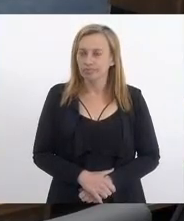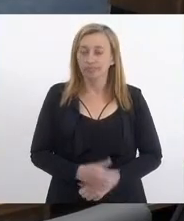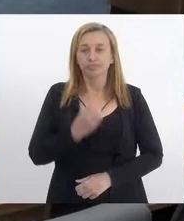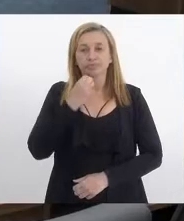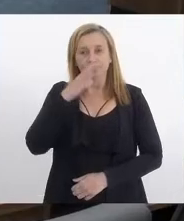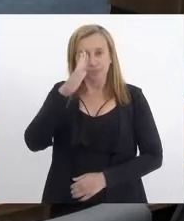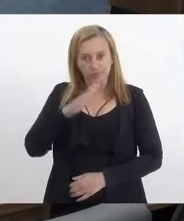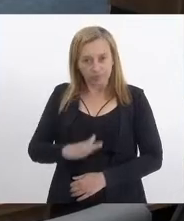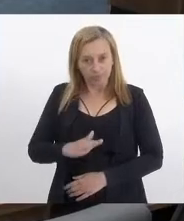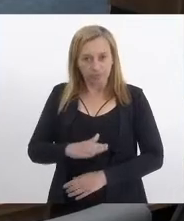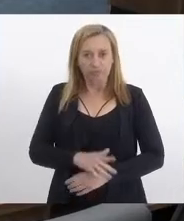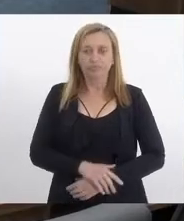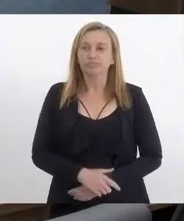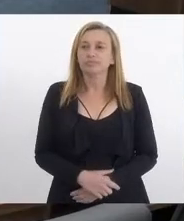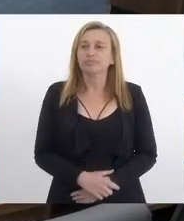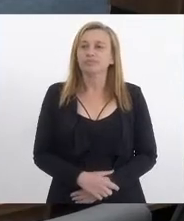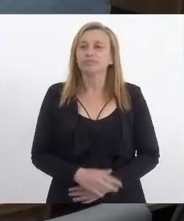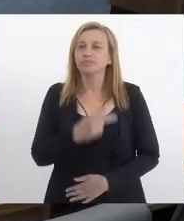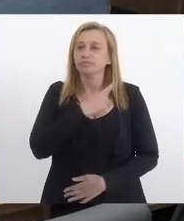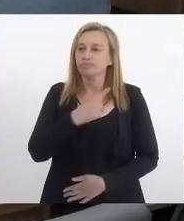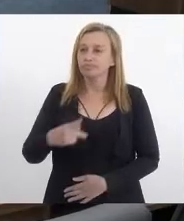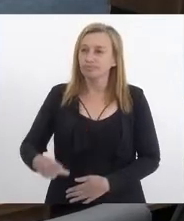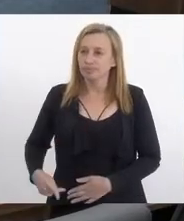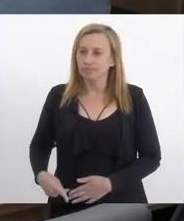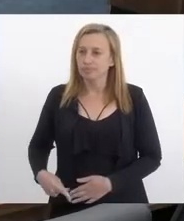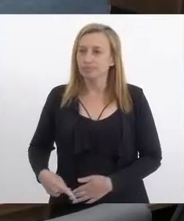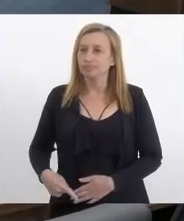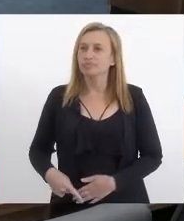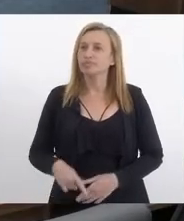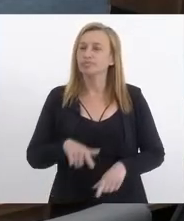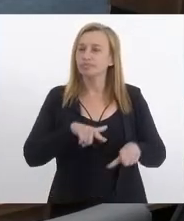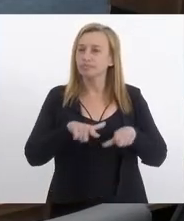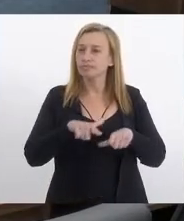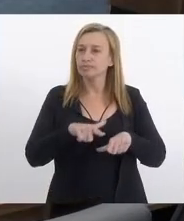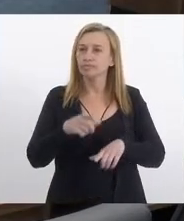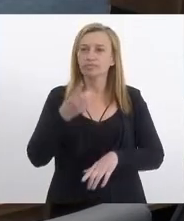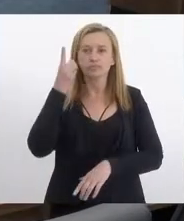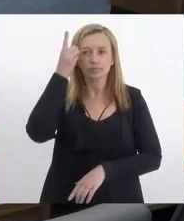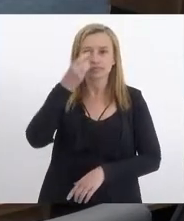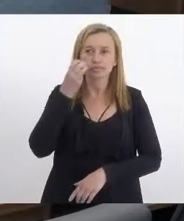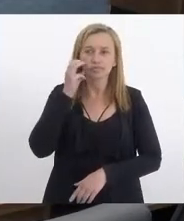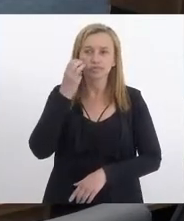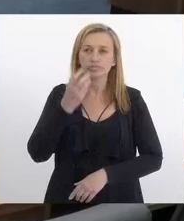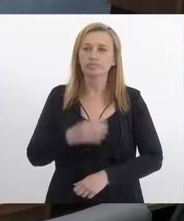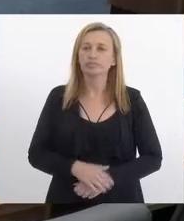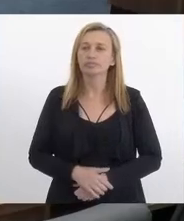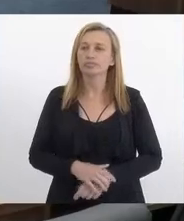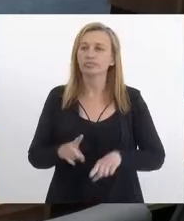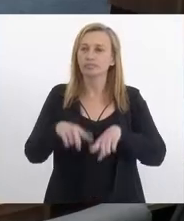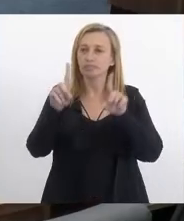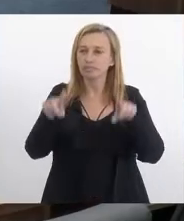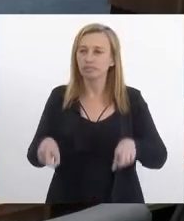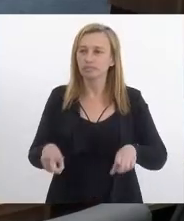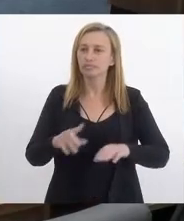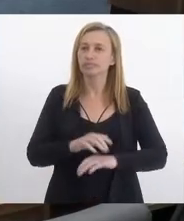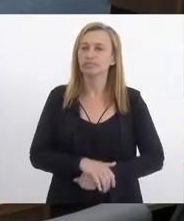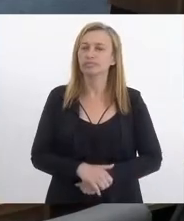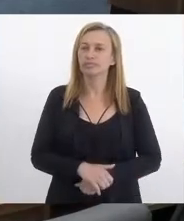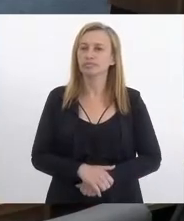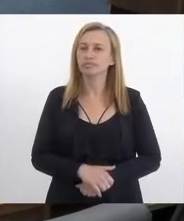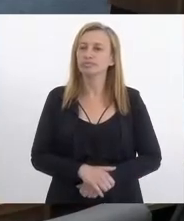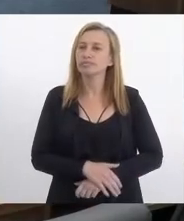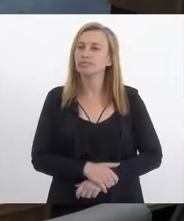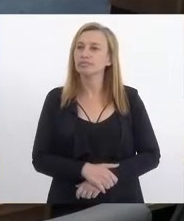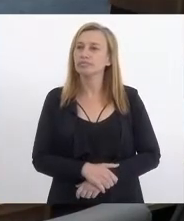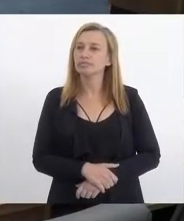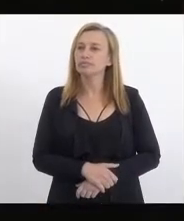Boa tarde, presidente em exercício, Valdec Carneiro, funcionários que, de fato,